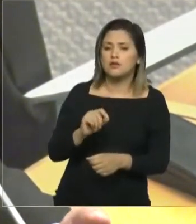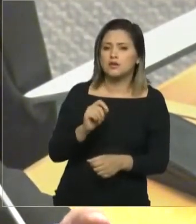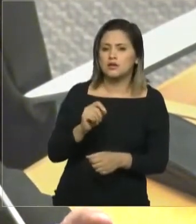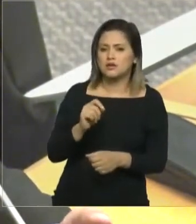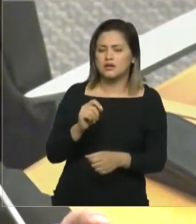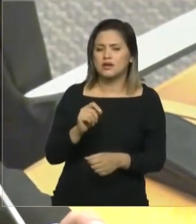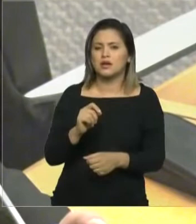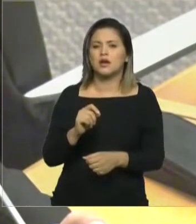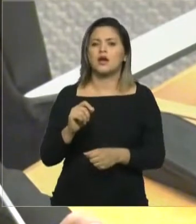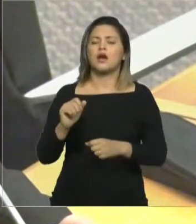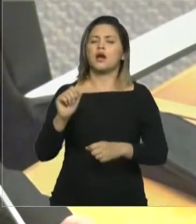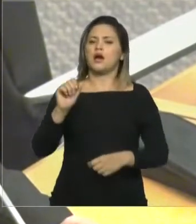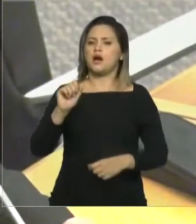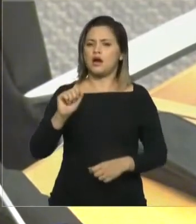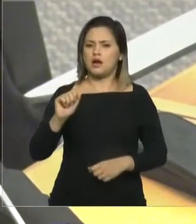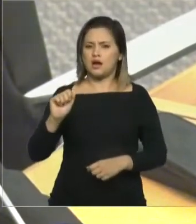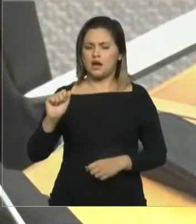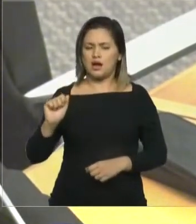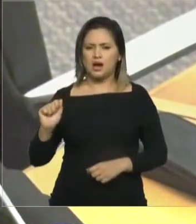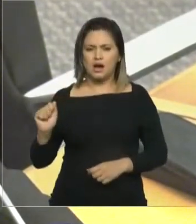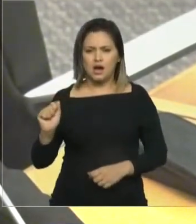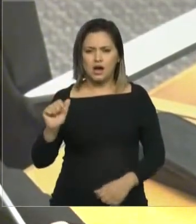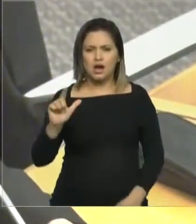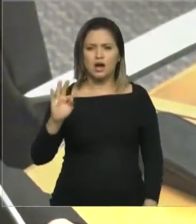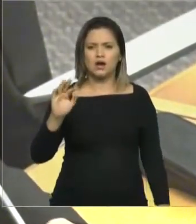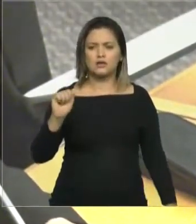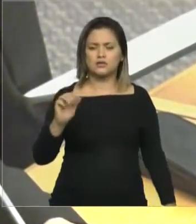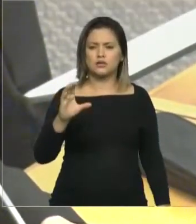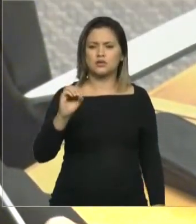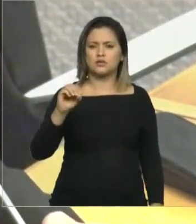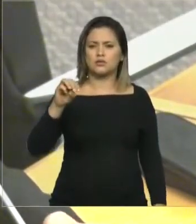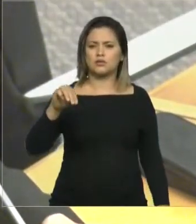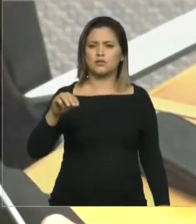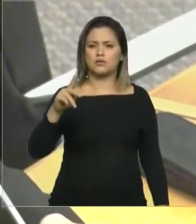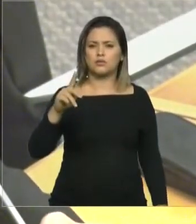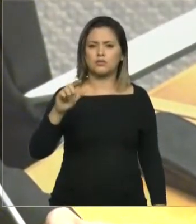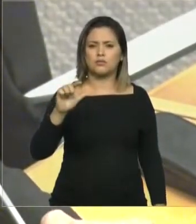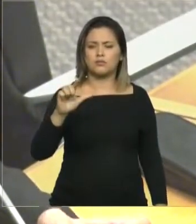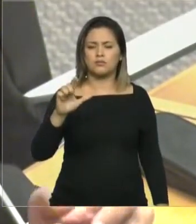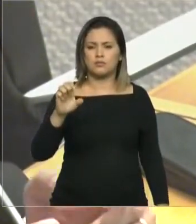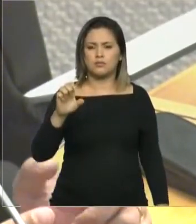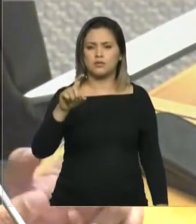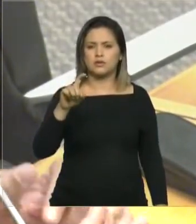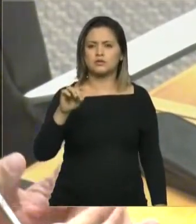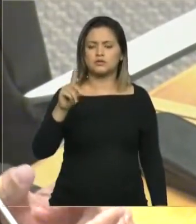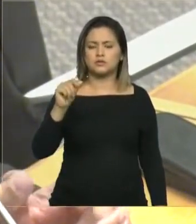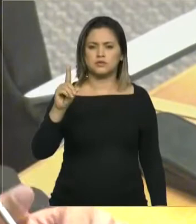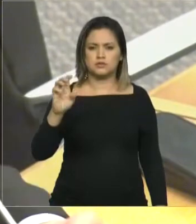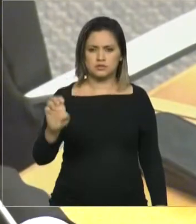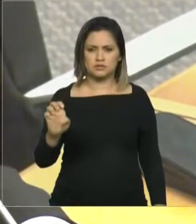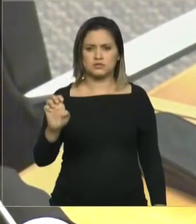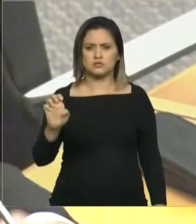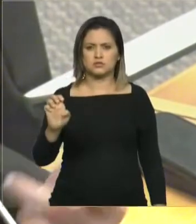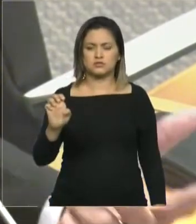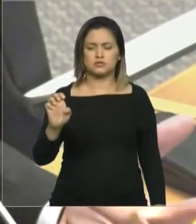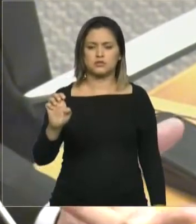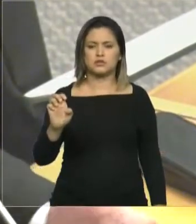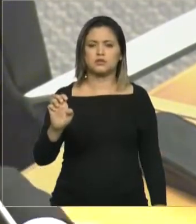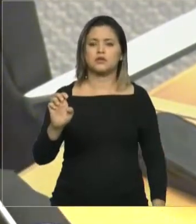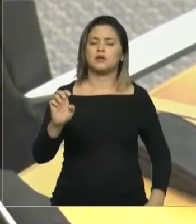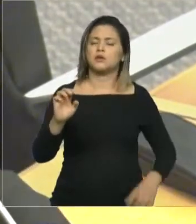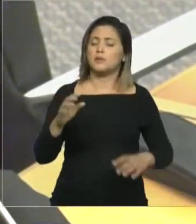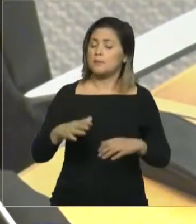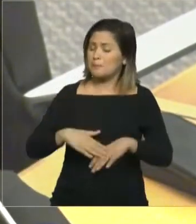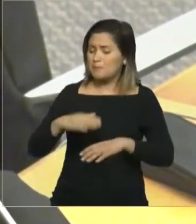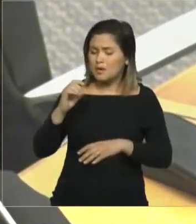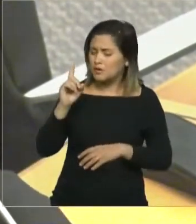mais custosos. A hemodiálise, ela é historicamente muito cara. Muito cara porque o custo de aquisição de uma máquina daquelas que Vossa